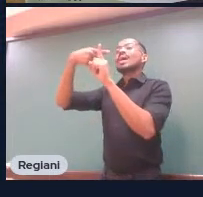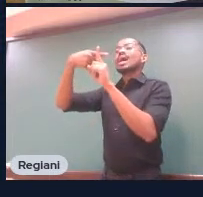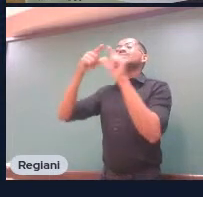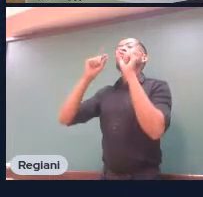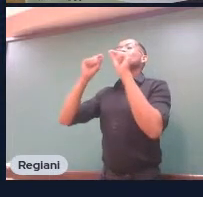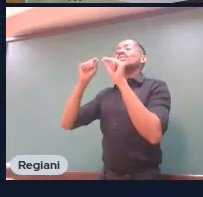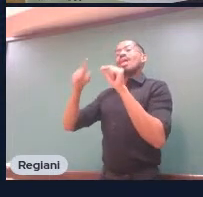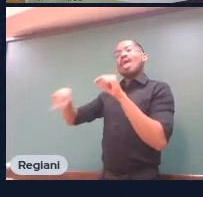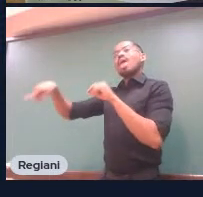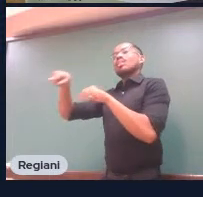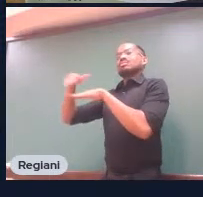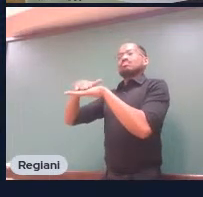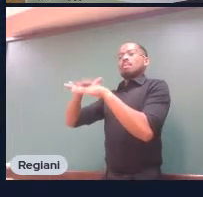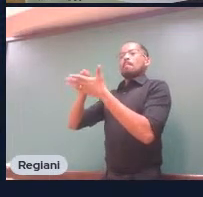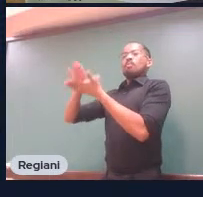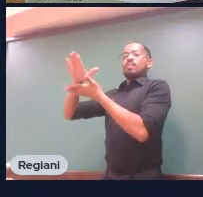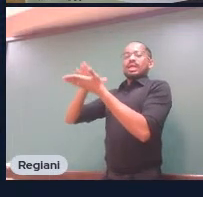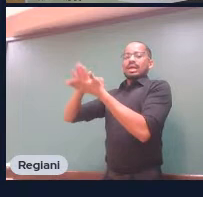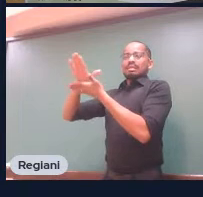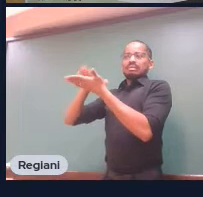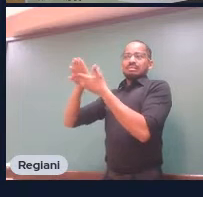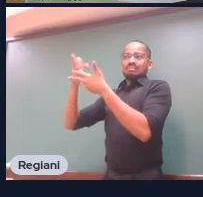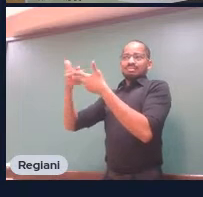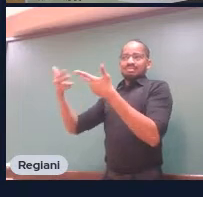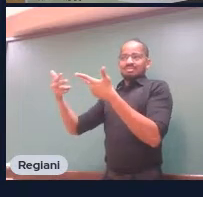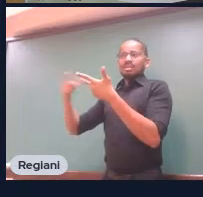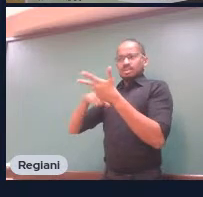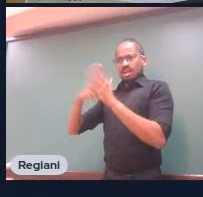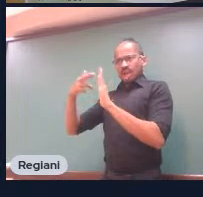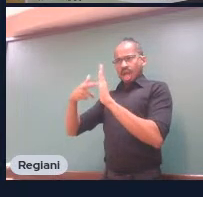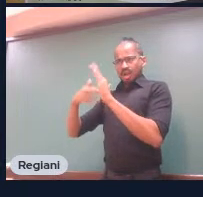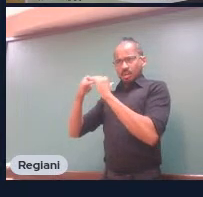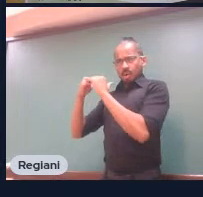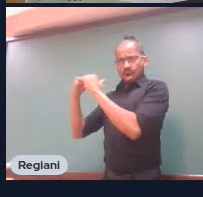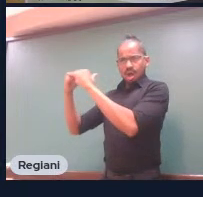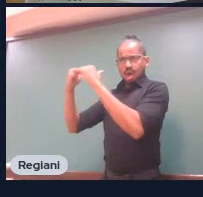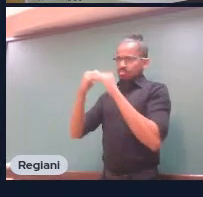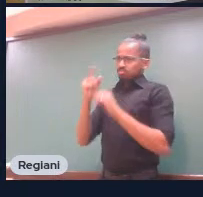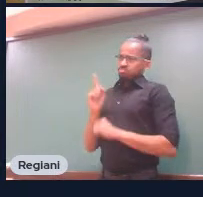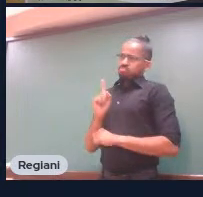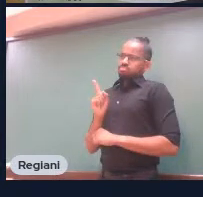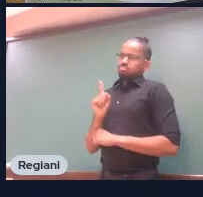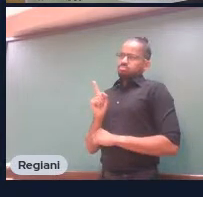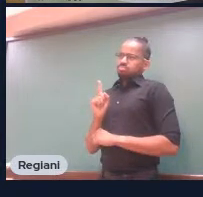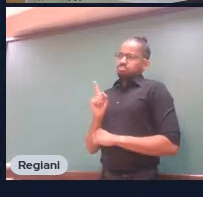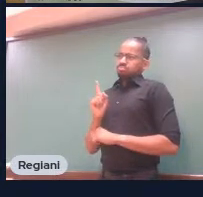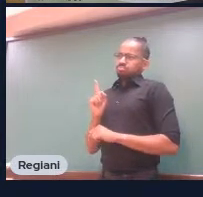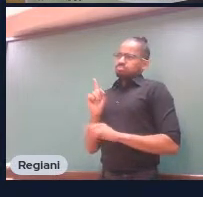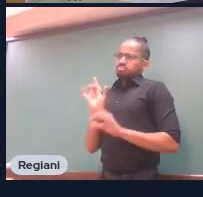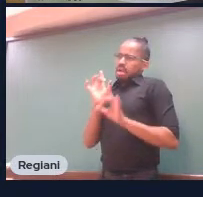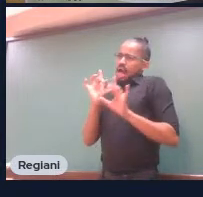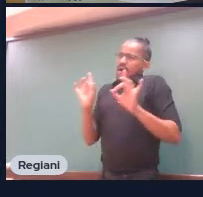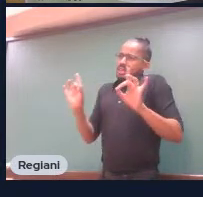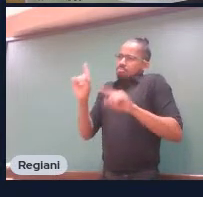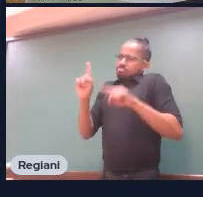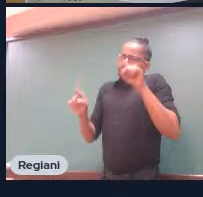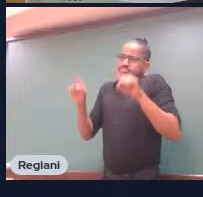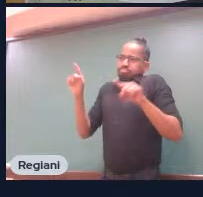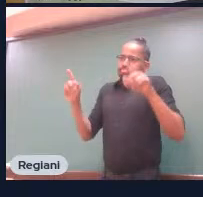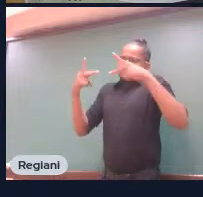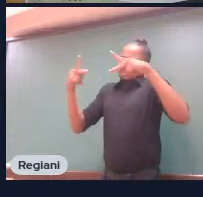as suas publicações. Não há uma regra de publicação, né? Nem todas